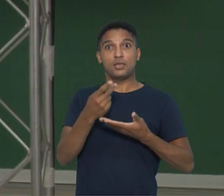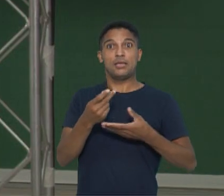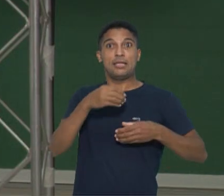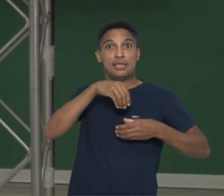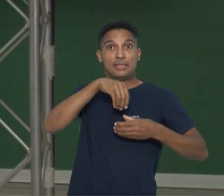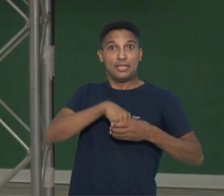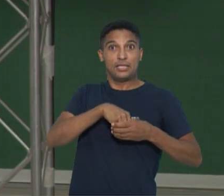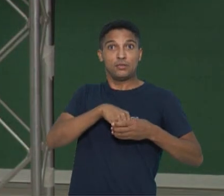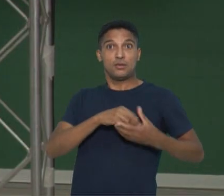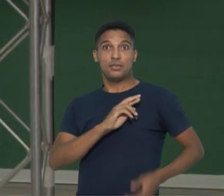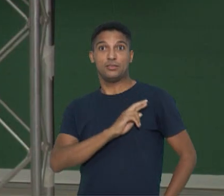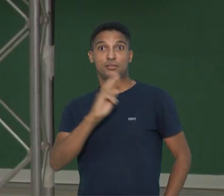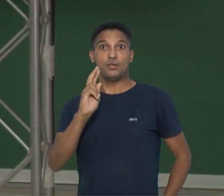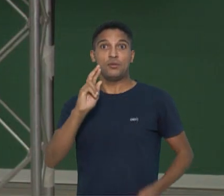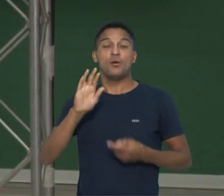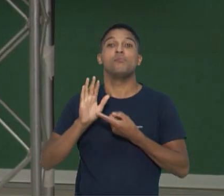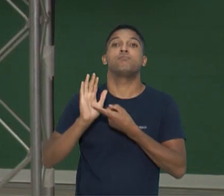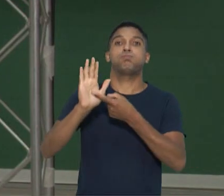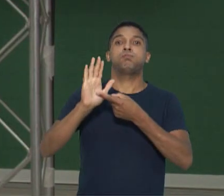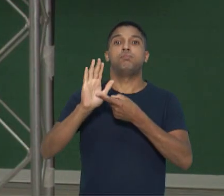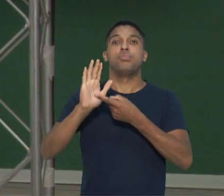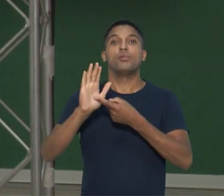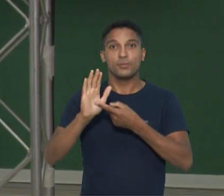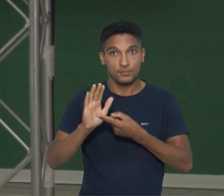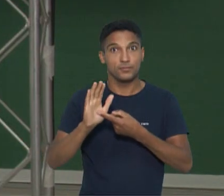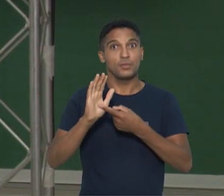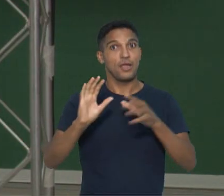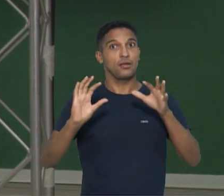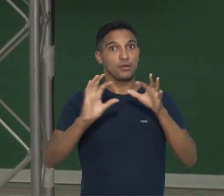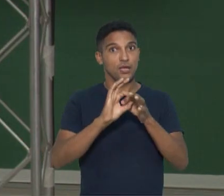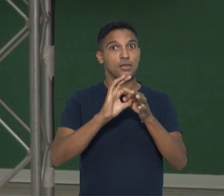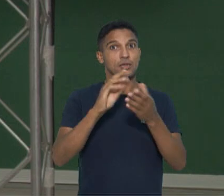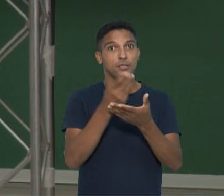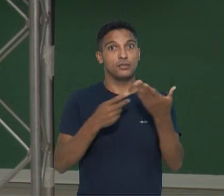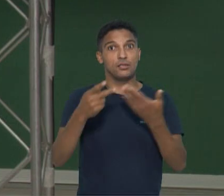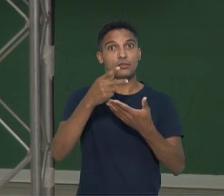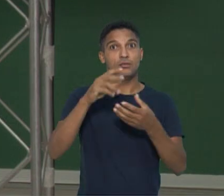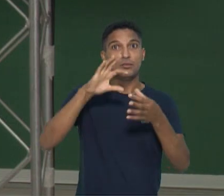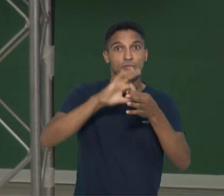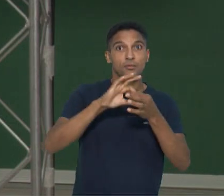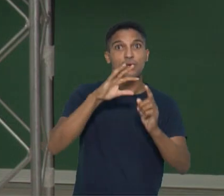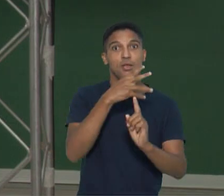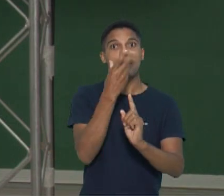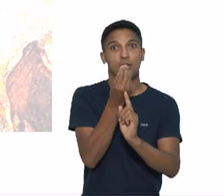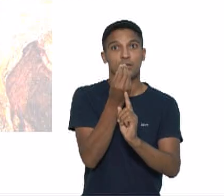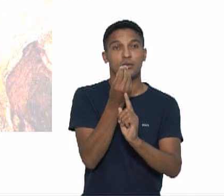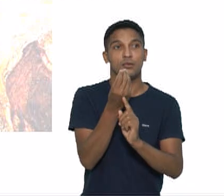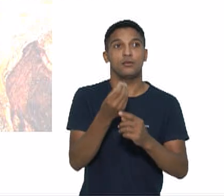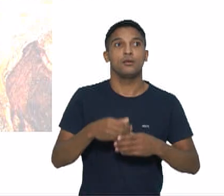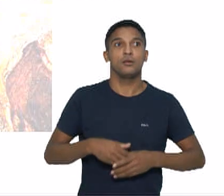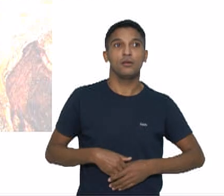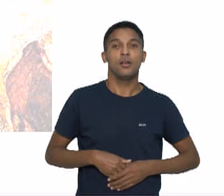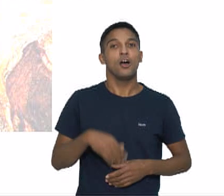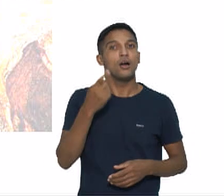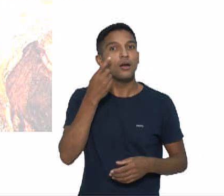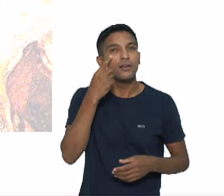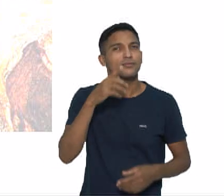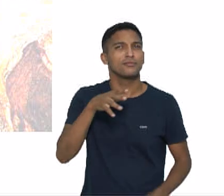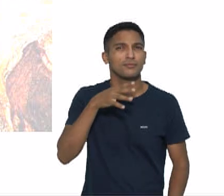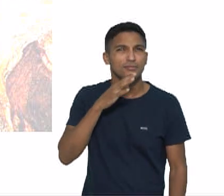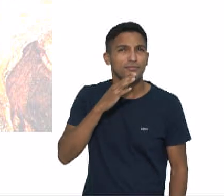pessoal, vamos falar um pouquinho do desenho na arte, ok? E olha só, então, olha lá. Desenho, gente, a gente conhece aí